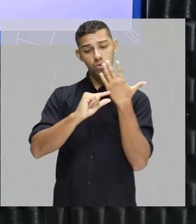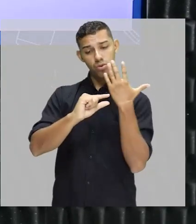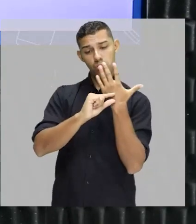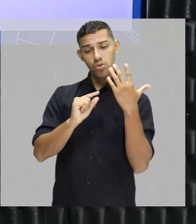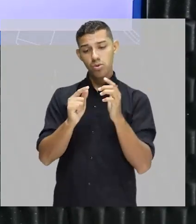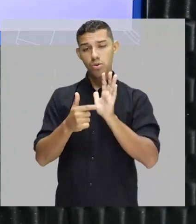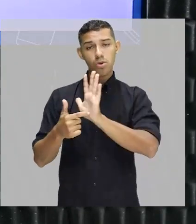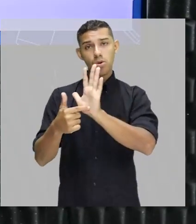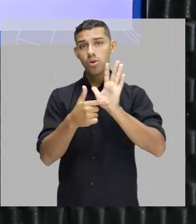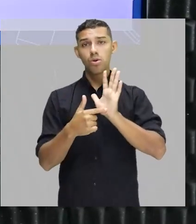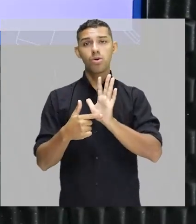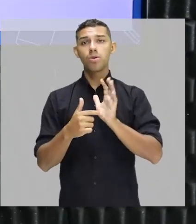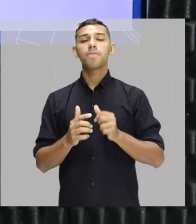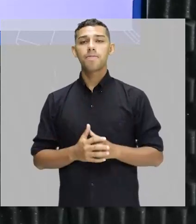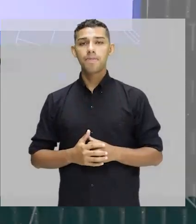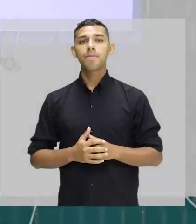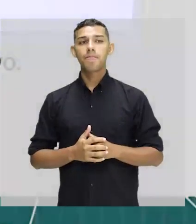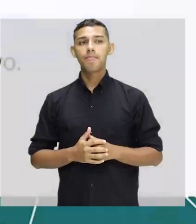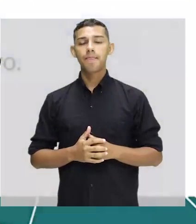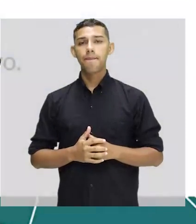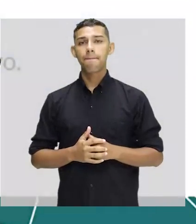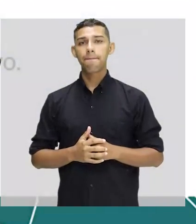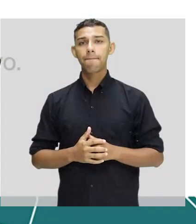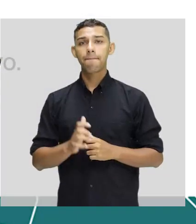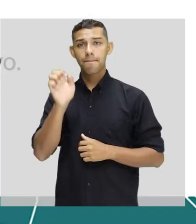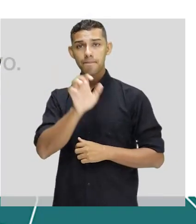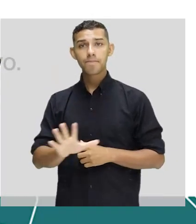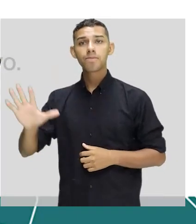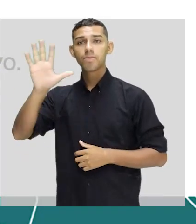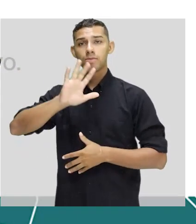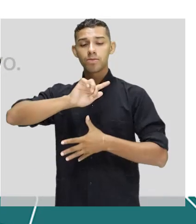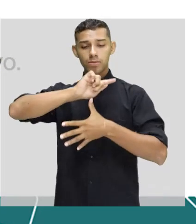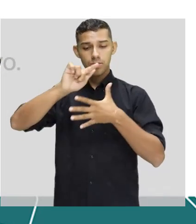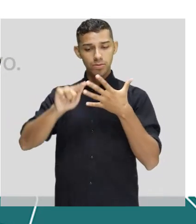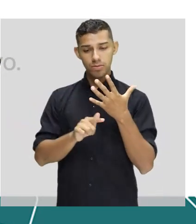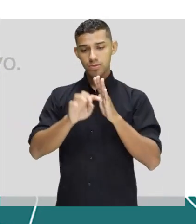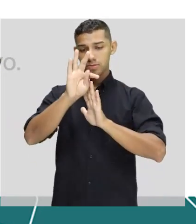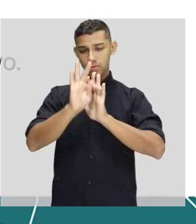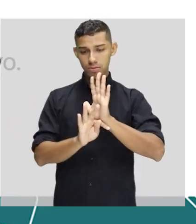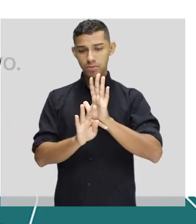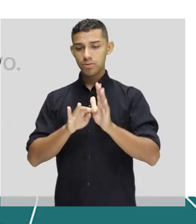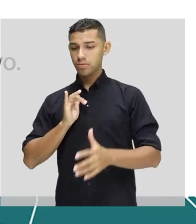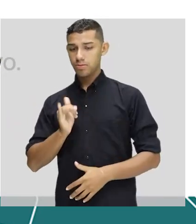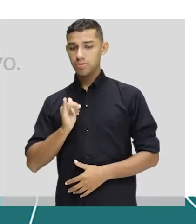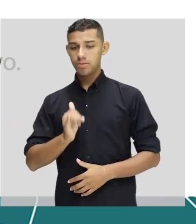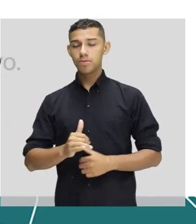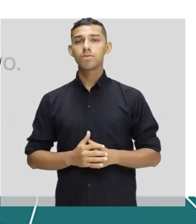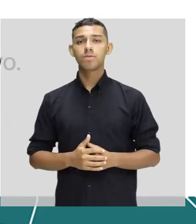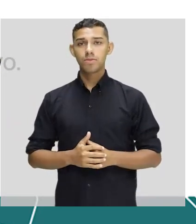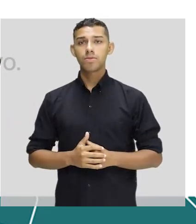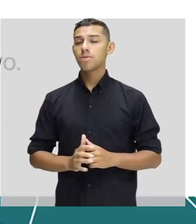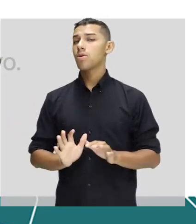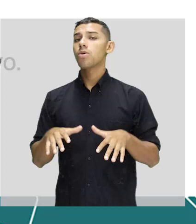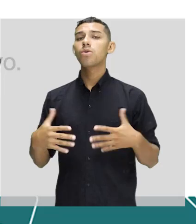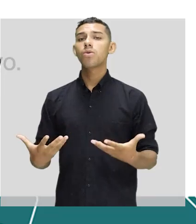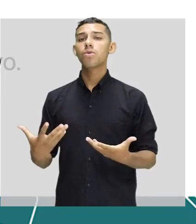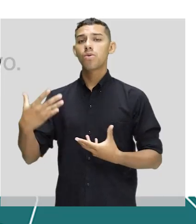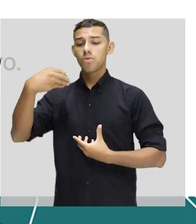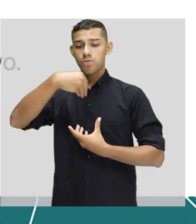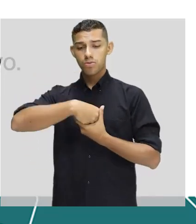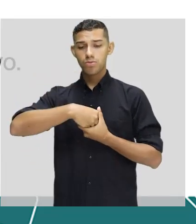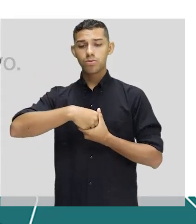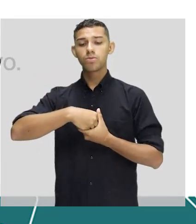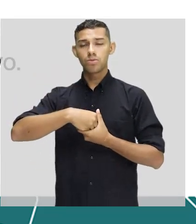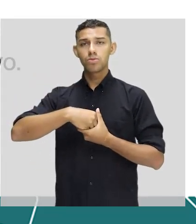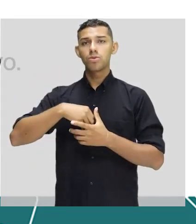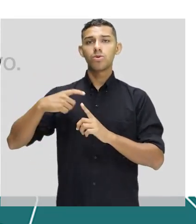acrescente mais uma categoria. Os gêneros textuais narrativos, quais são, dentro da